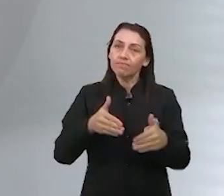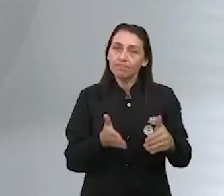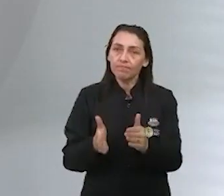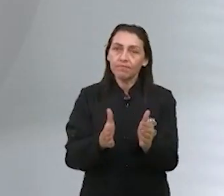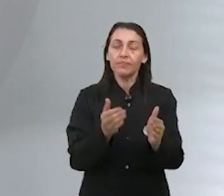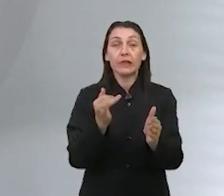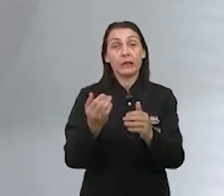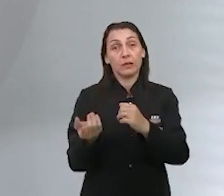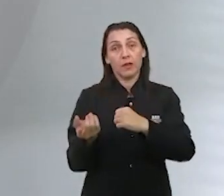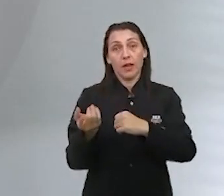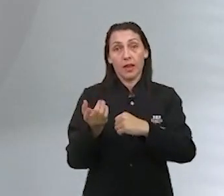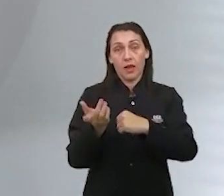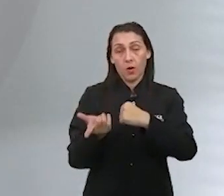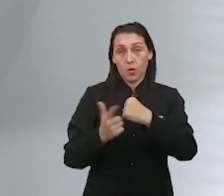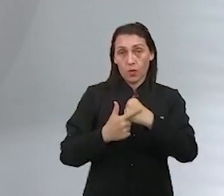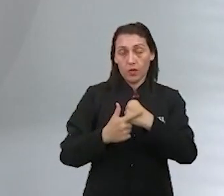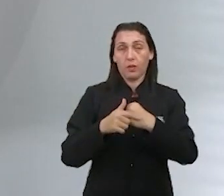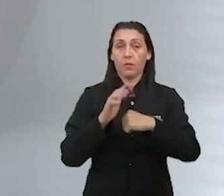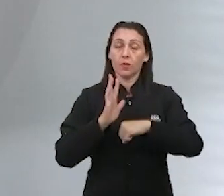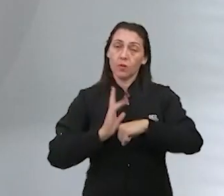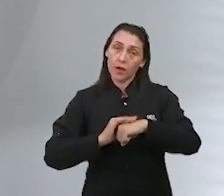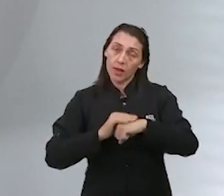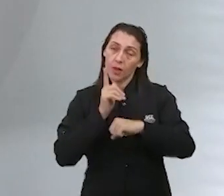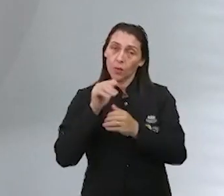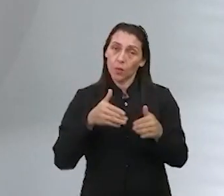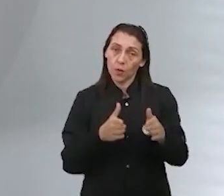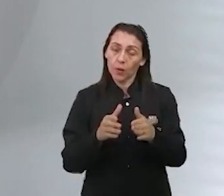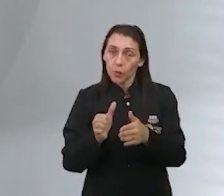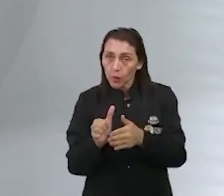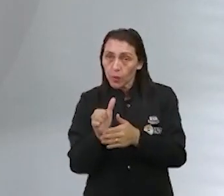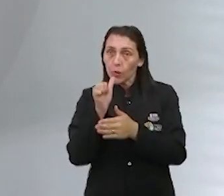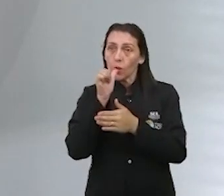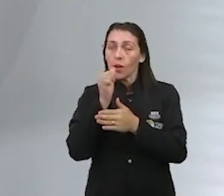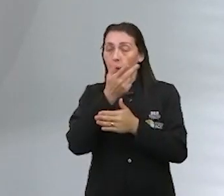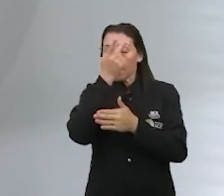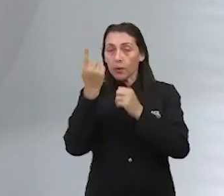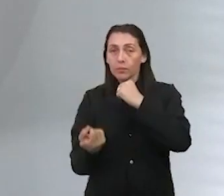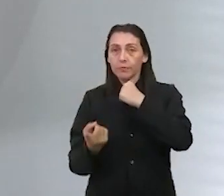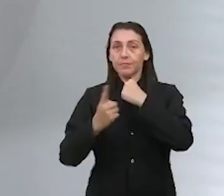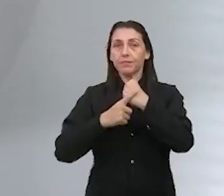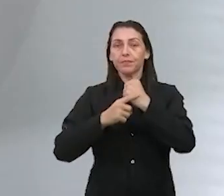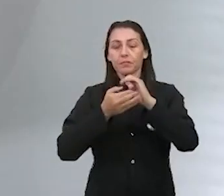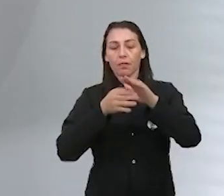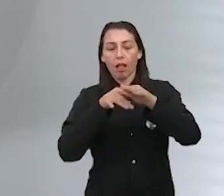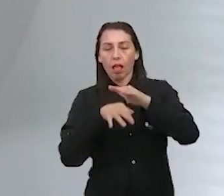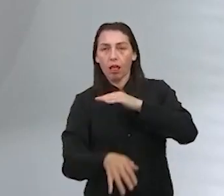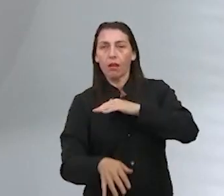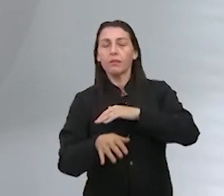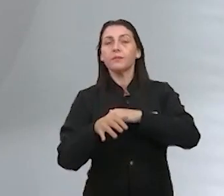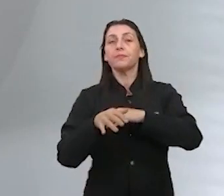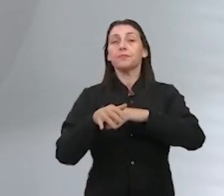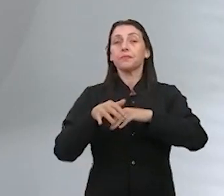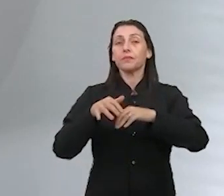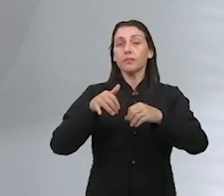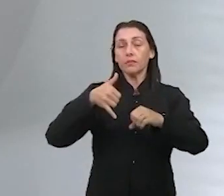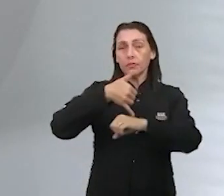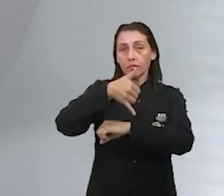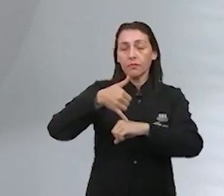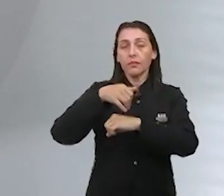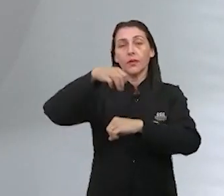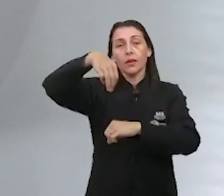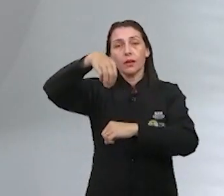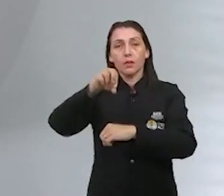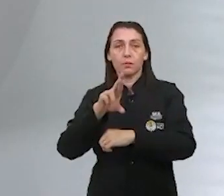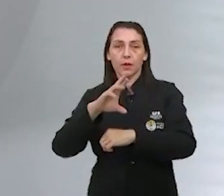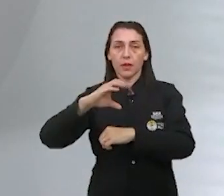estiver contaminado, seja lá por qual for, né, combustíveis, por exemplo, derramamento de óleos, mercúrio em extrações ilegais